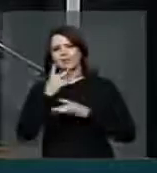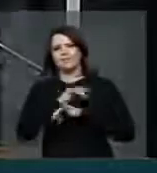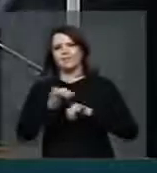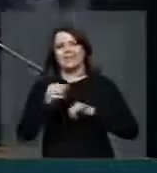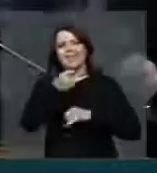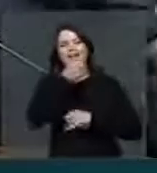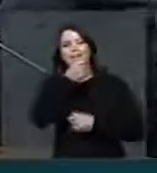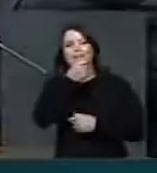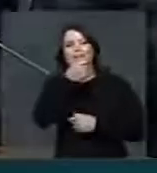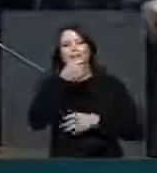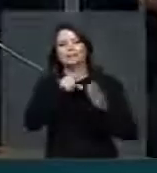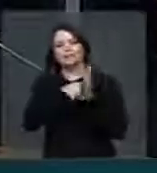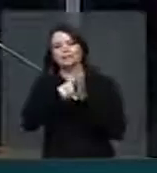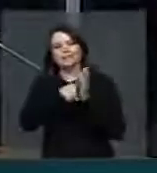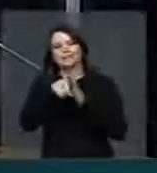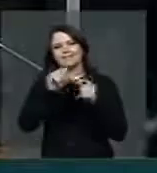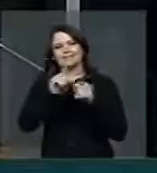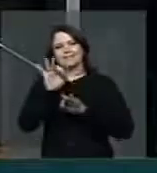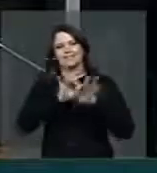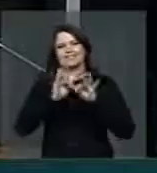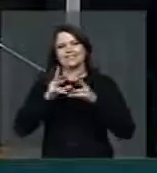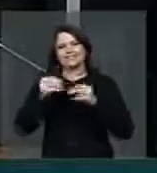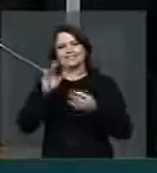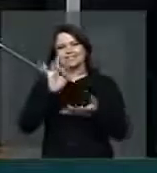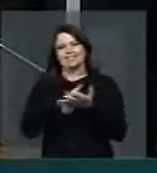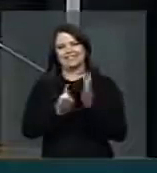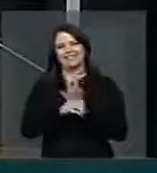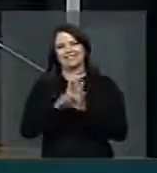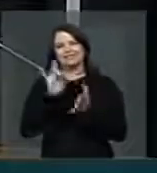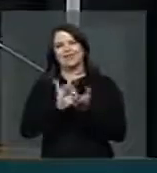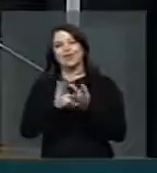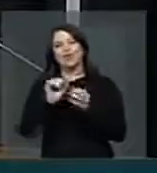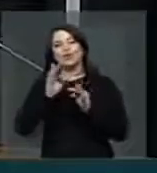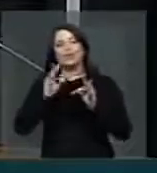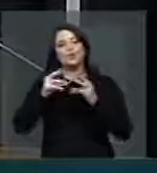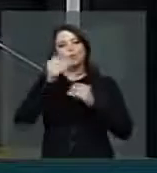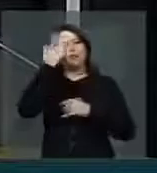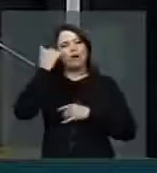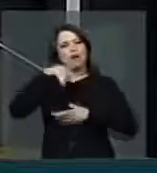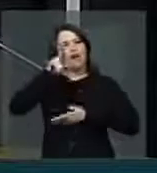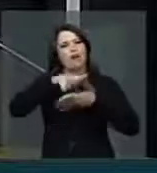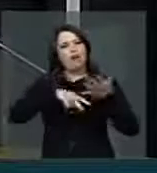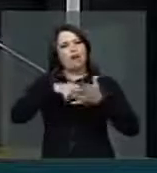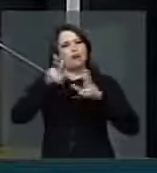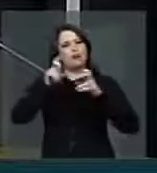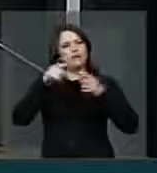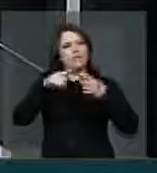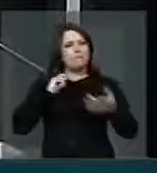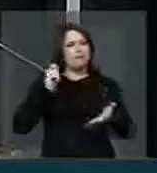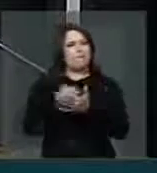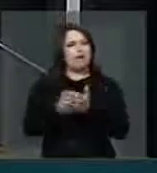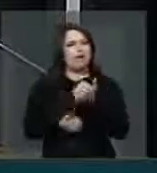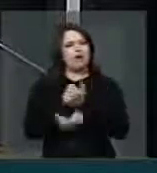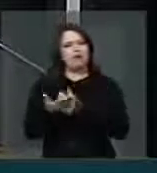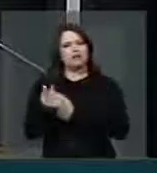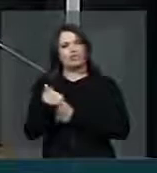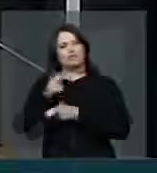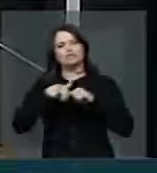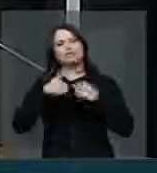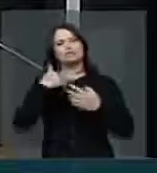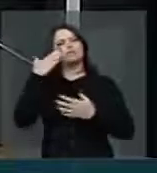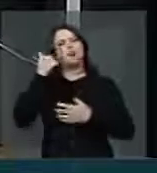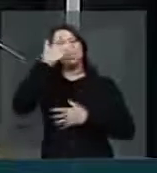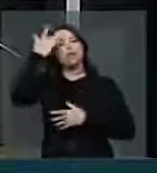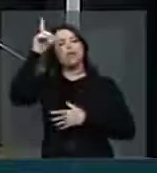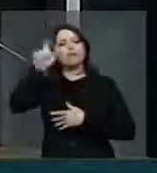repórter que fez essa matéria, porque a matéria, nitidamente, todo mundo que lê a matéria vai perceber que a matéria paga, e nós sabemos quem pagou a